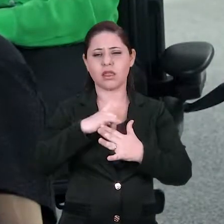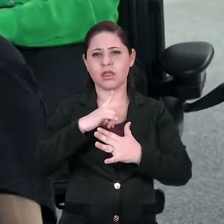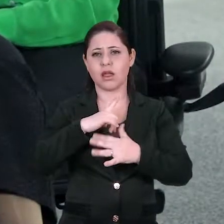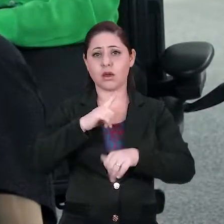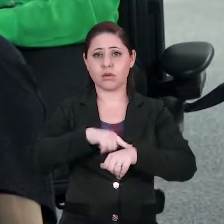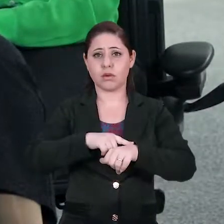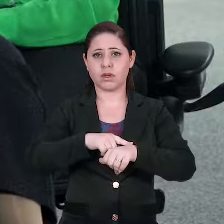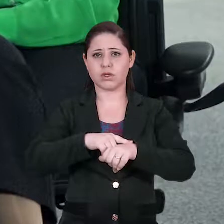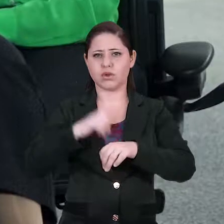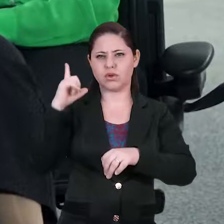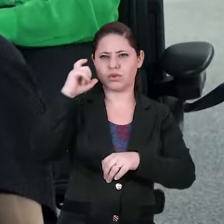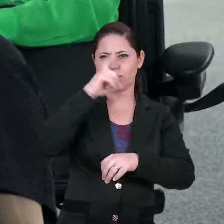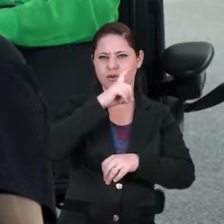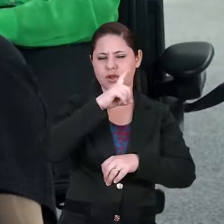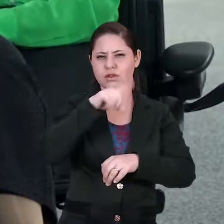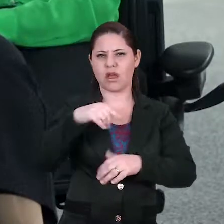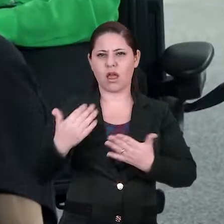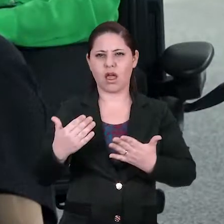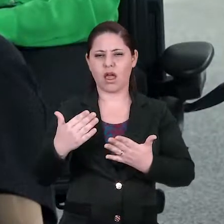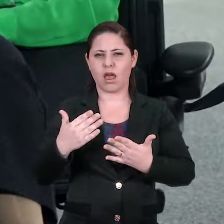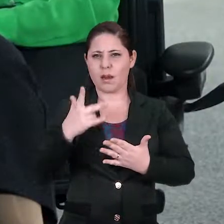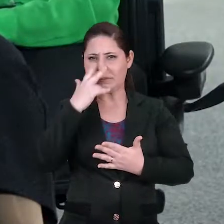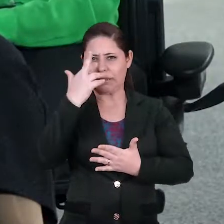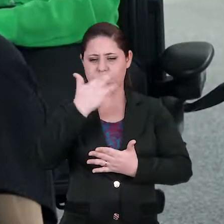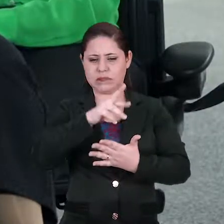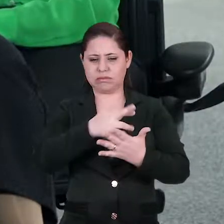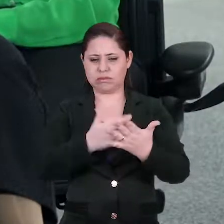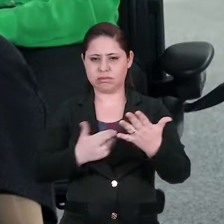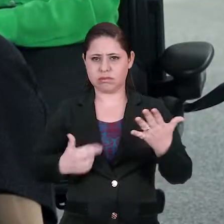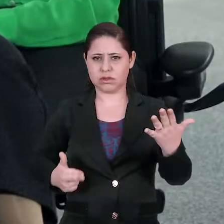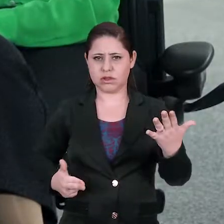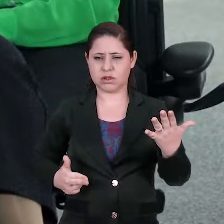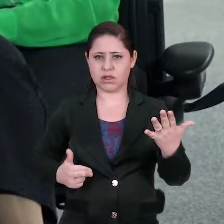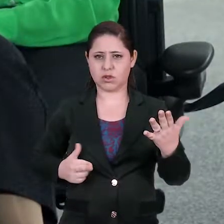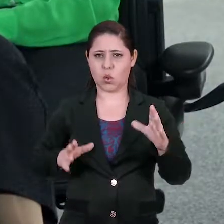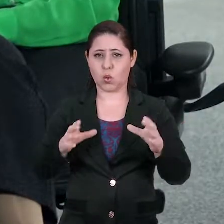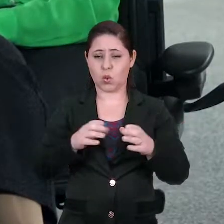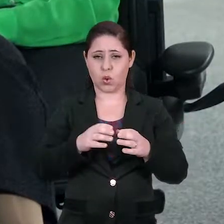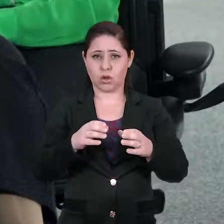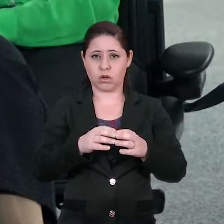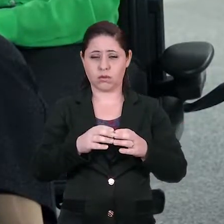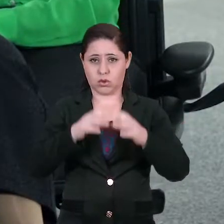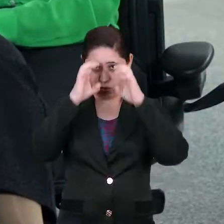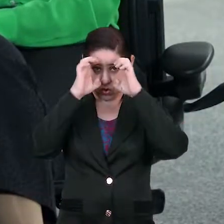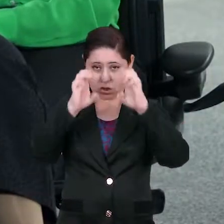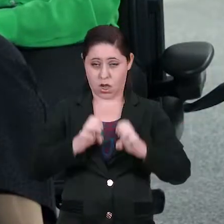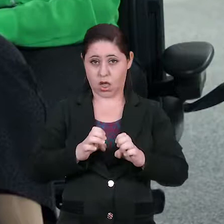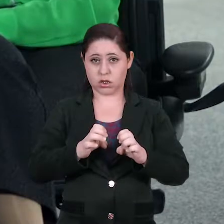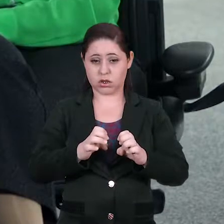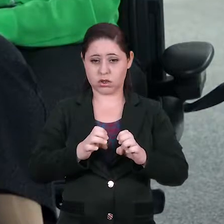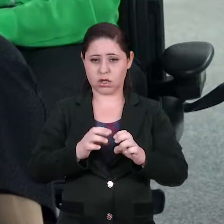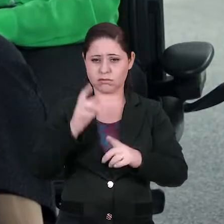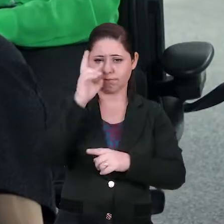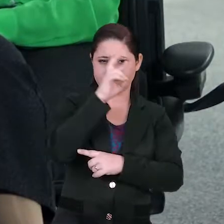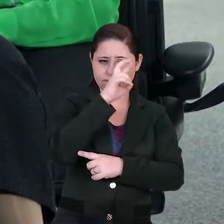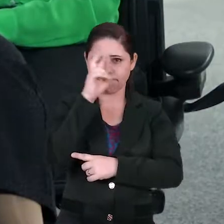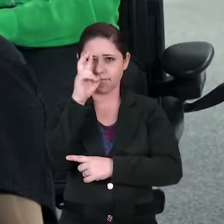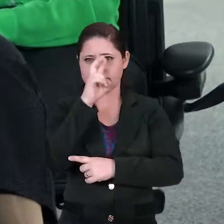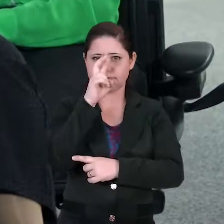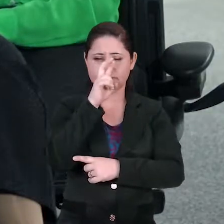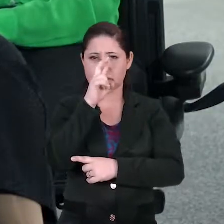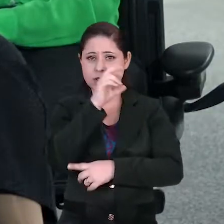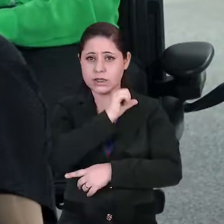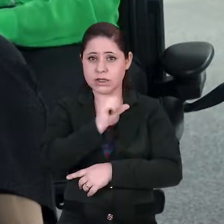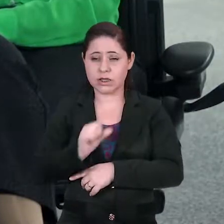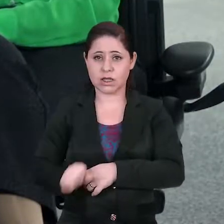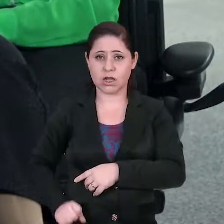muito tenso, você foi a relatora da comissão de ética que investigava o então todo-poderoso